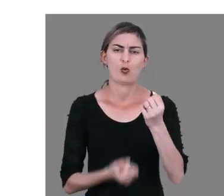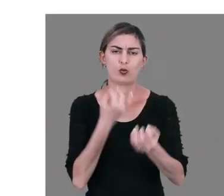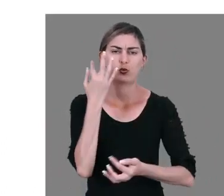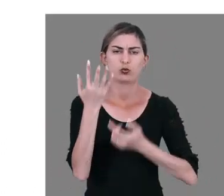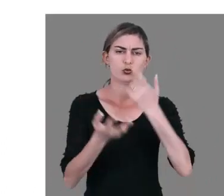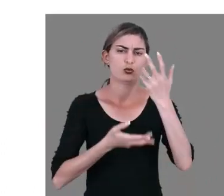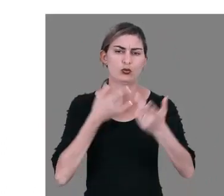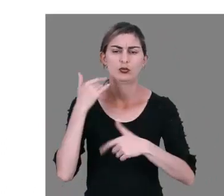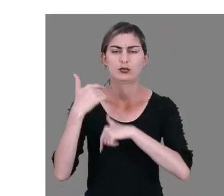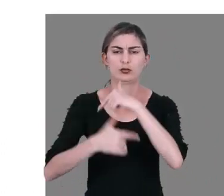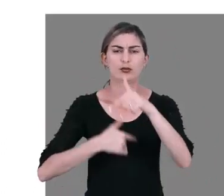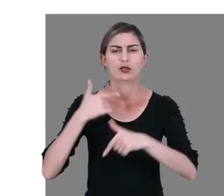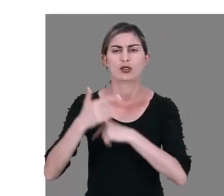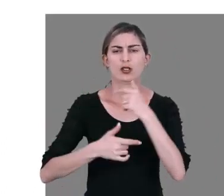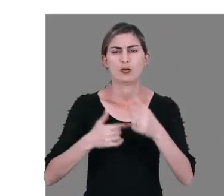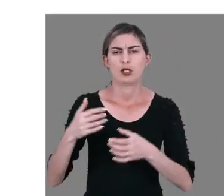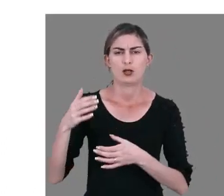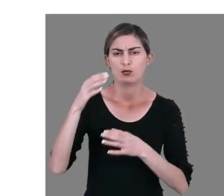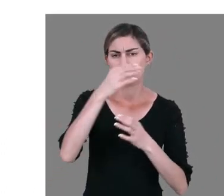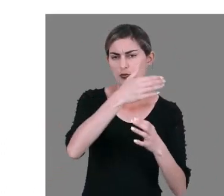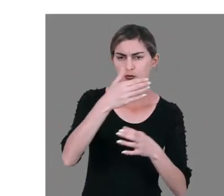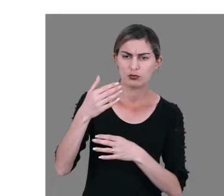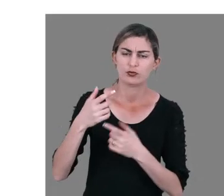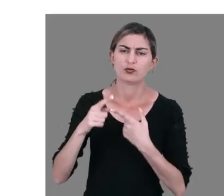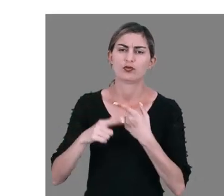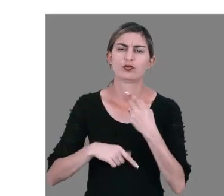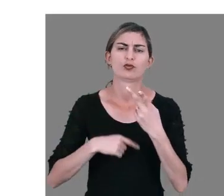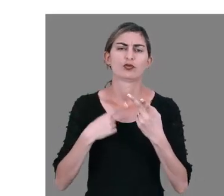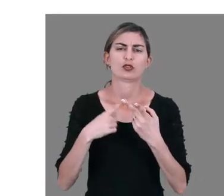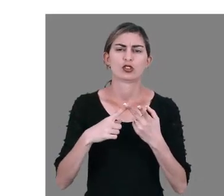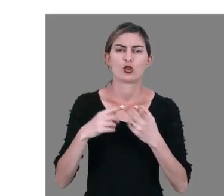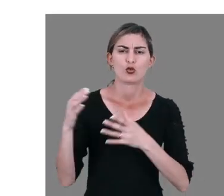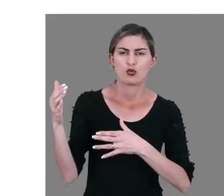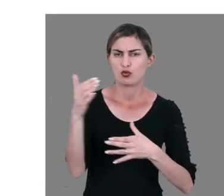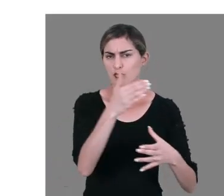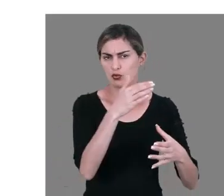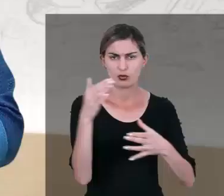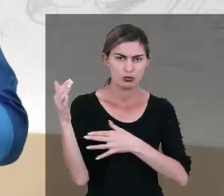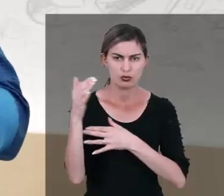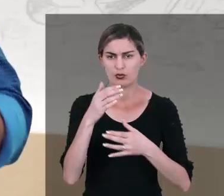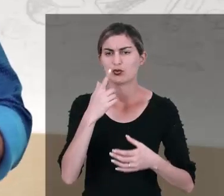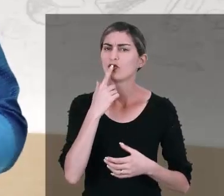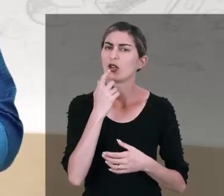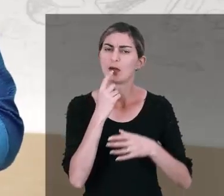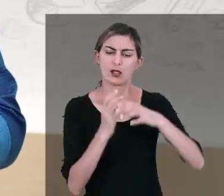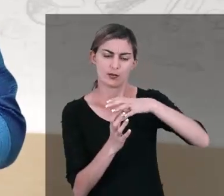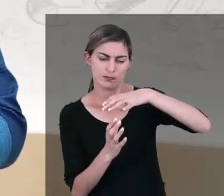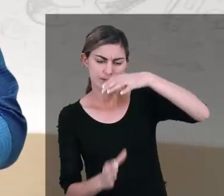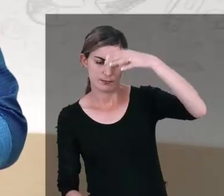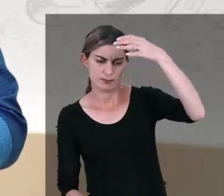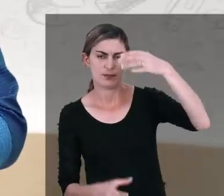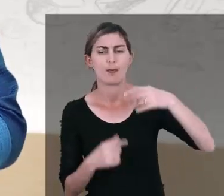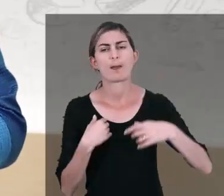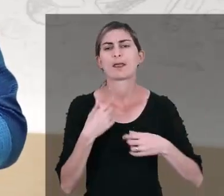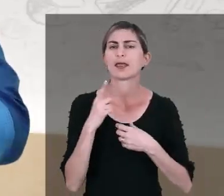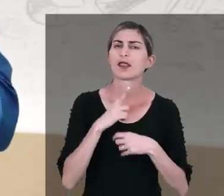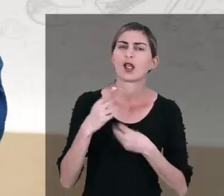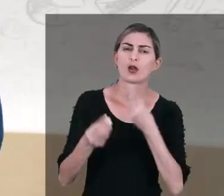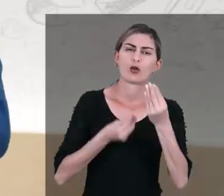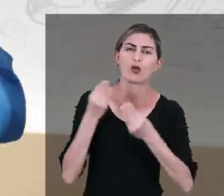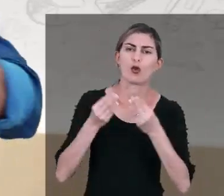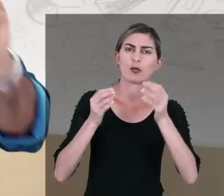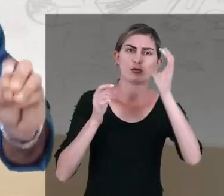vamos trabalhar com hidrantes, nós vamos trabalhar com extintores de incêndio. E existem formas de utilização e